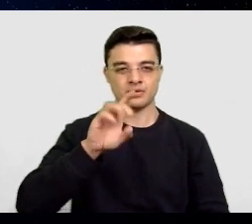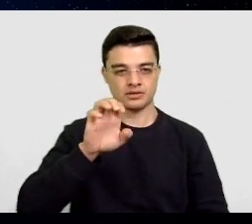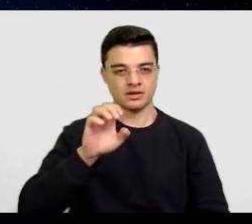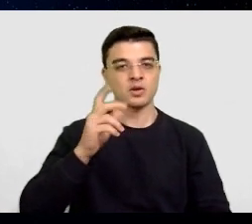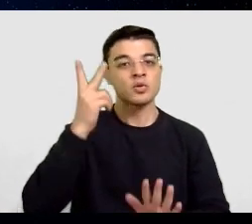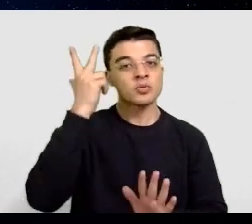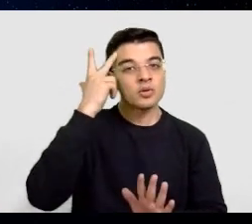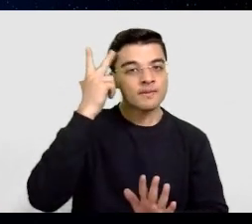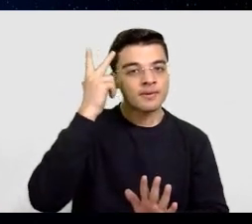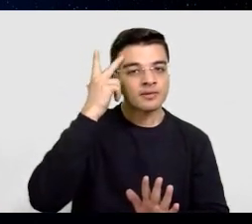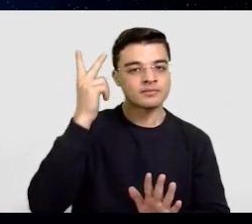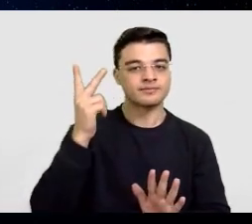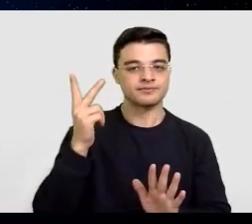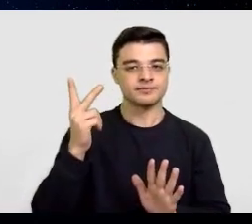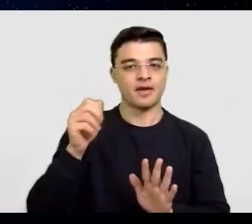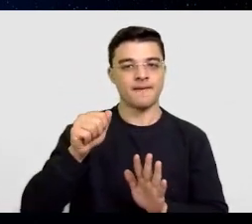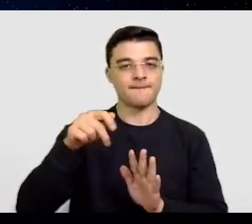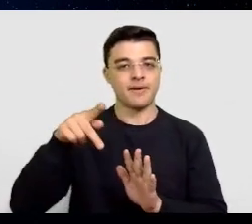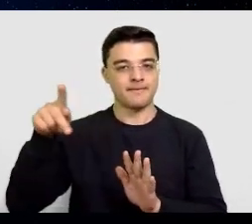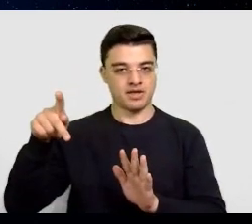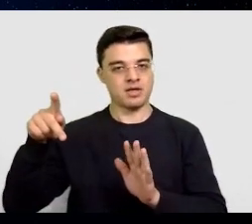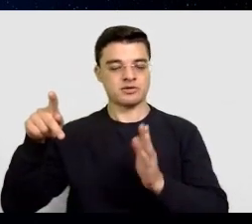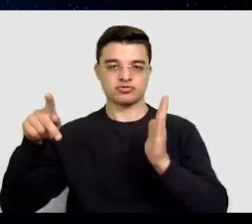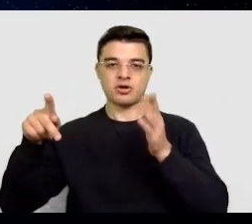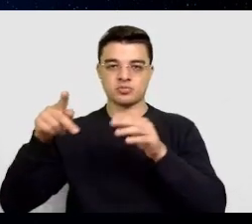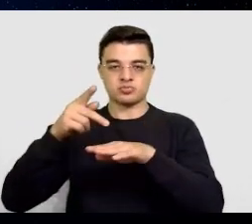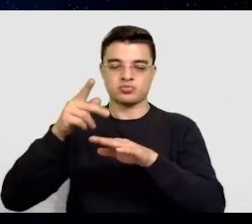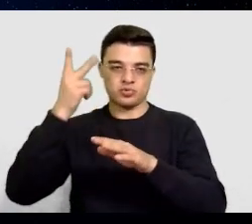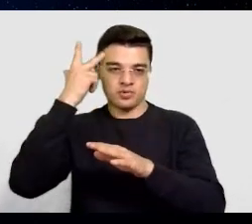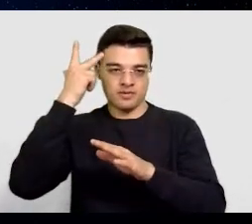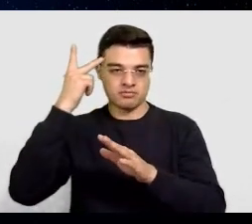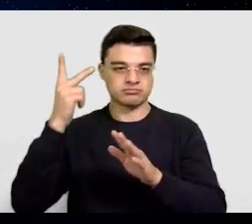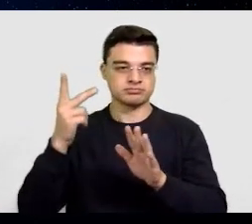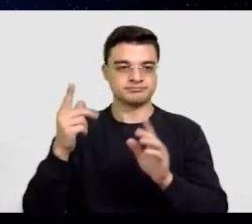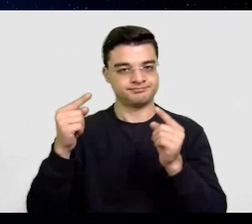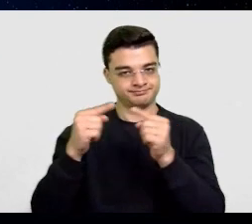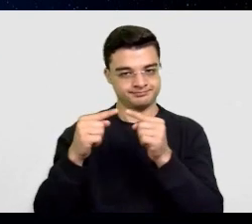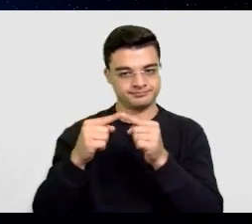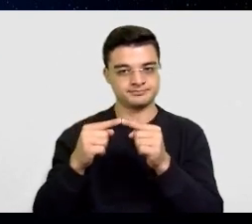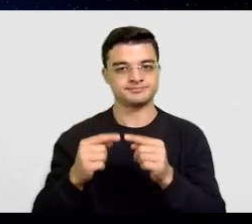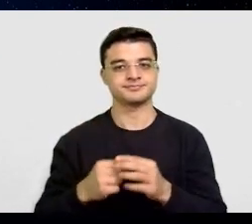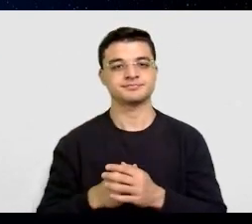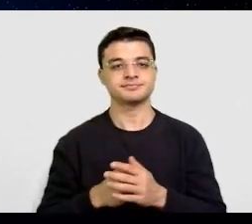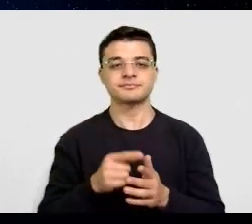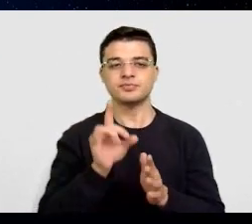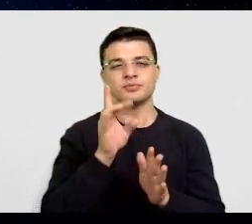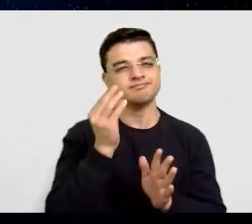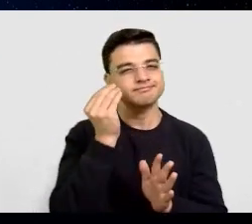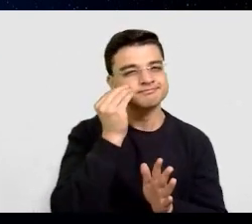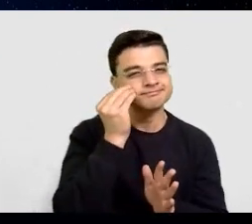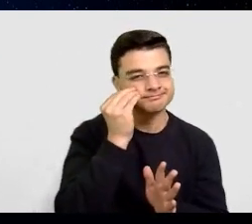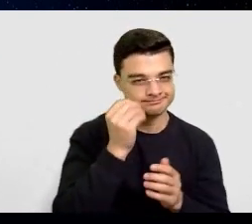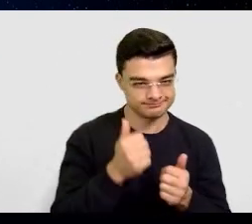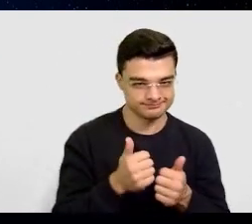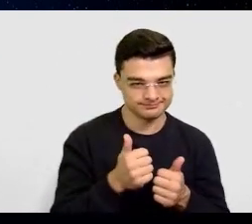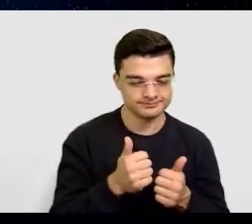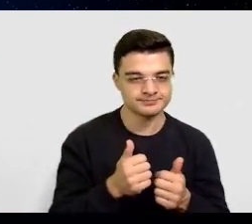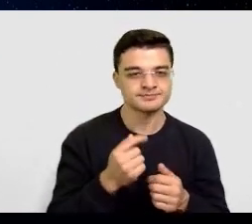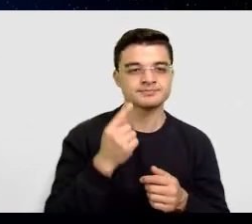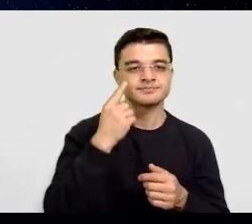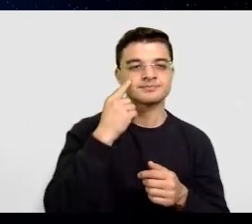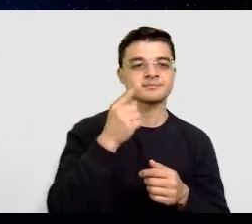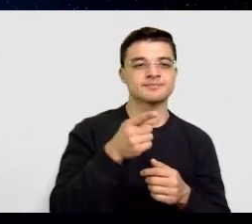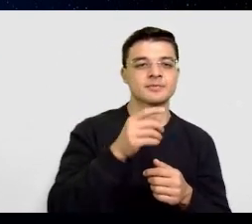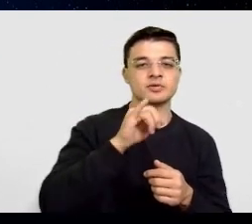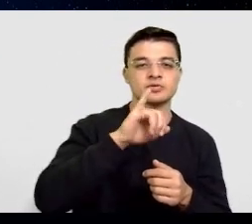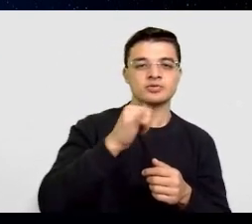né? Então aqui eu vou enviar. Obviamente, isso aqui é para fins de demonstração, tá, pessoal? Ele mostra aqui como que é o JSON